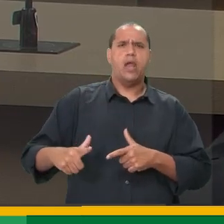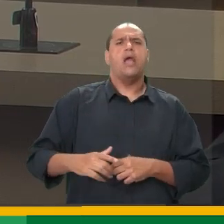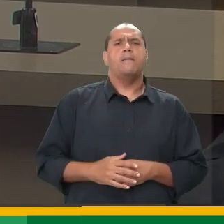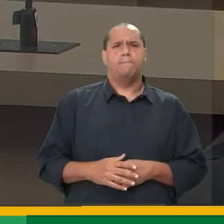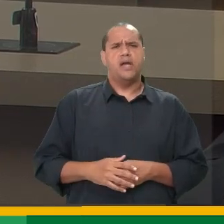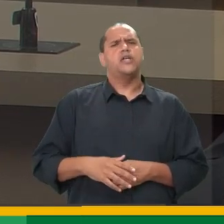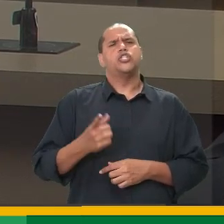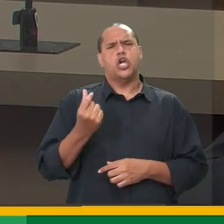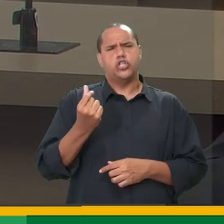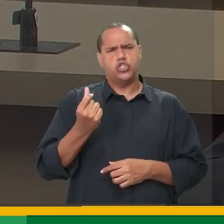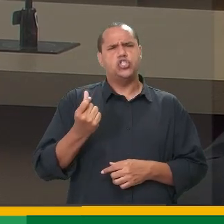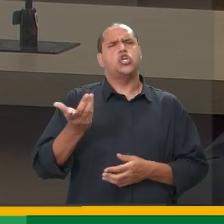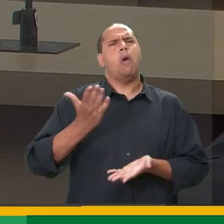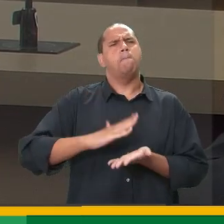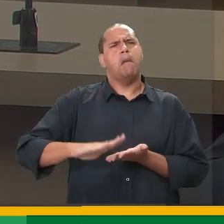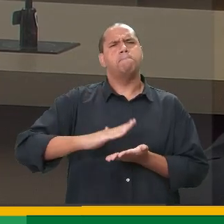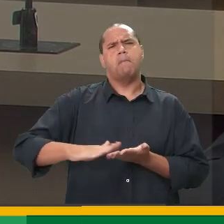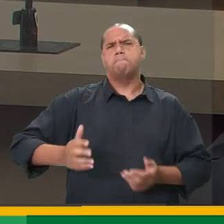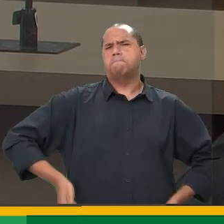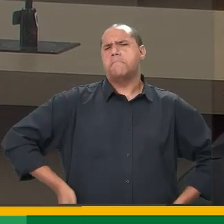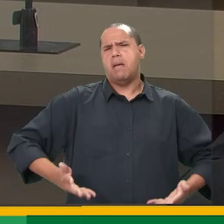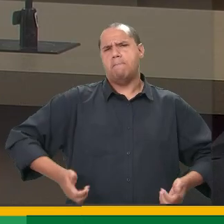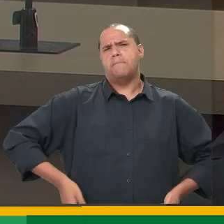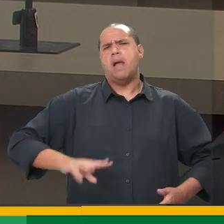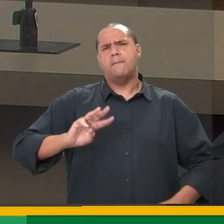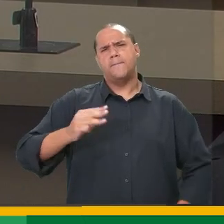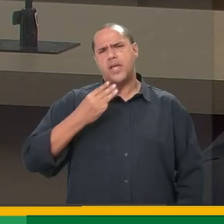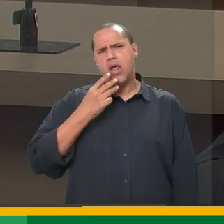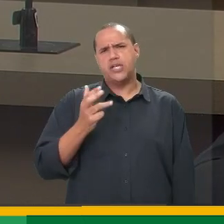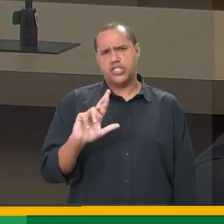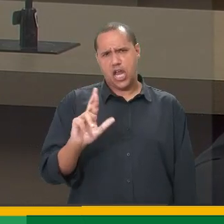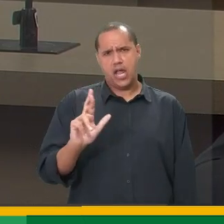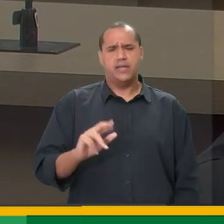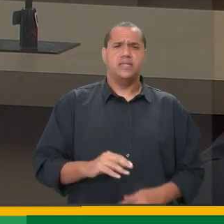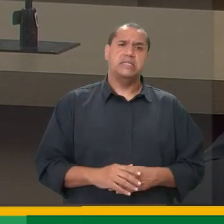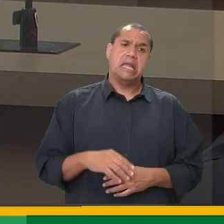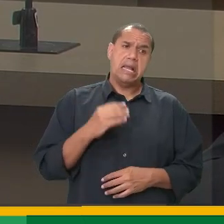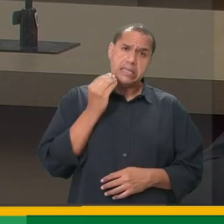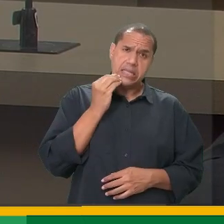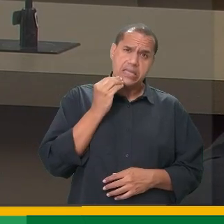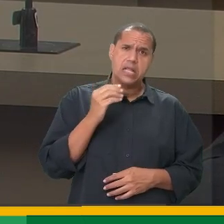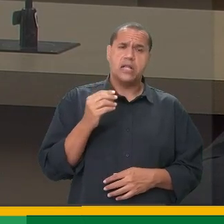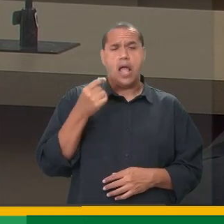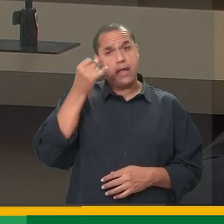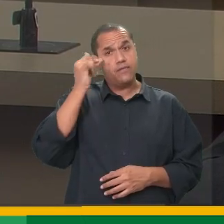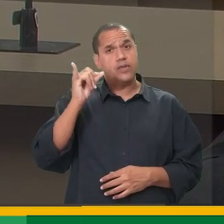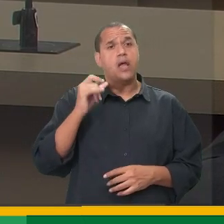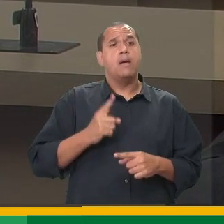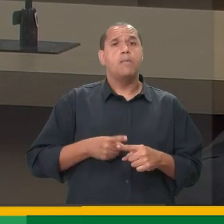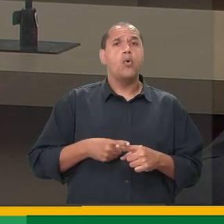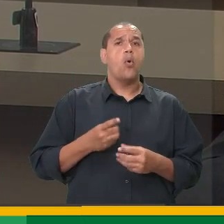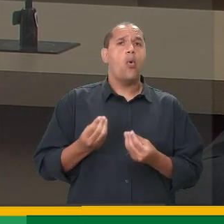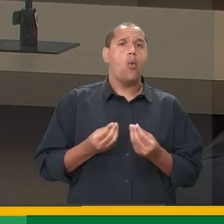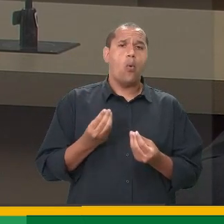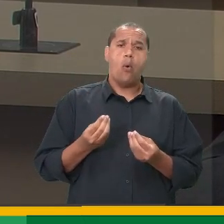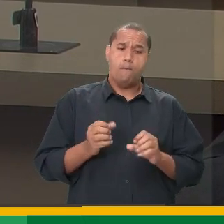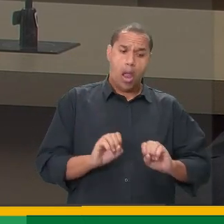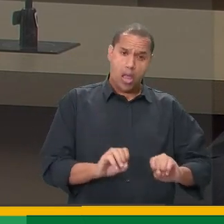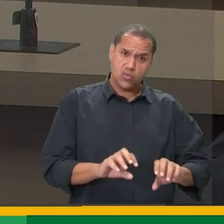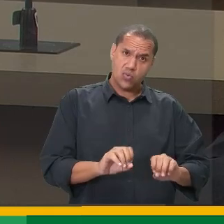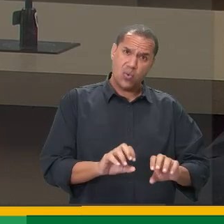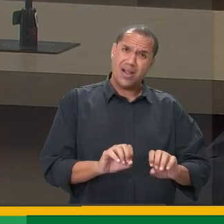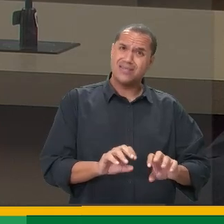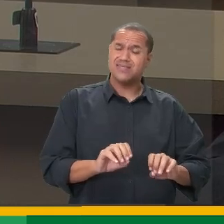Vereador Né tentamos evitar quando você não tem nenhumas condições mínimas de de funcionamento da educação e a